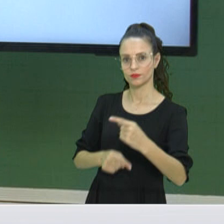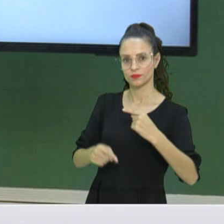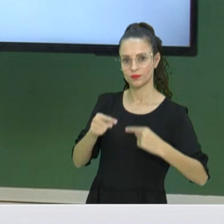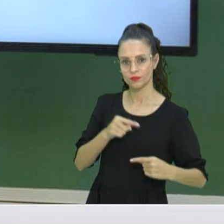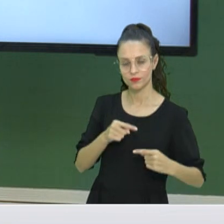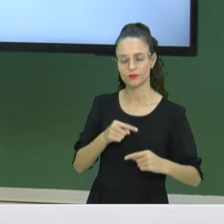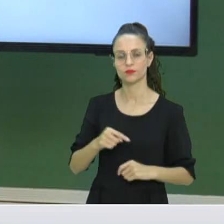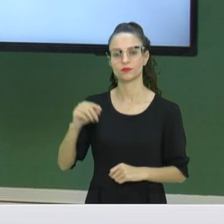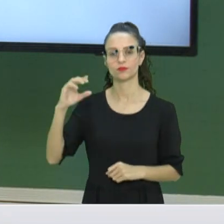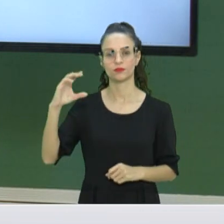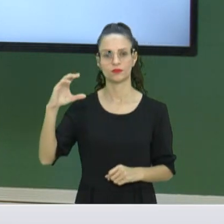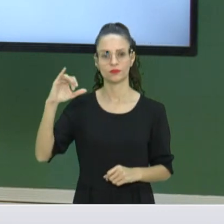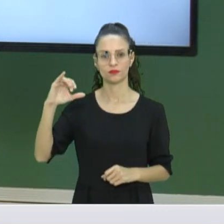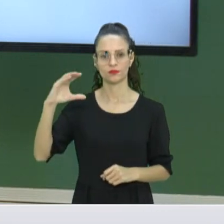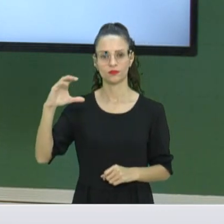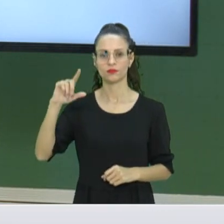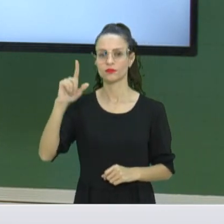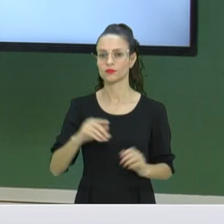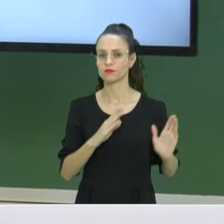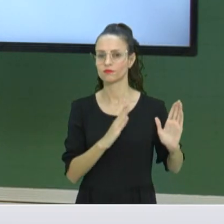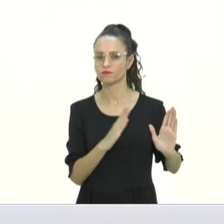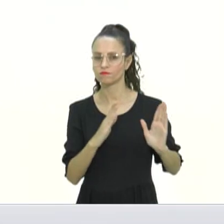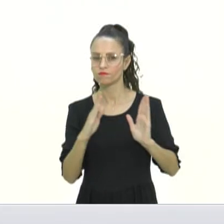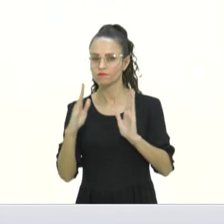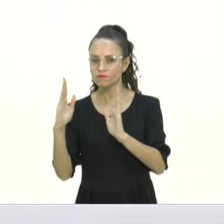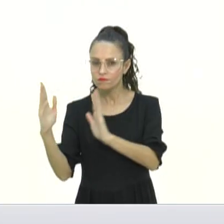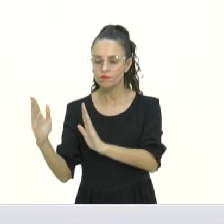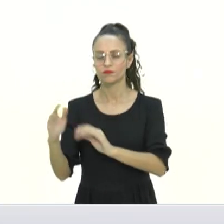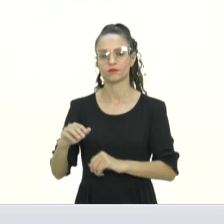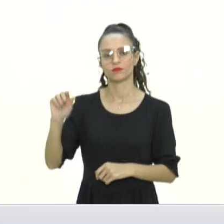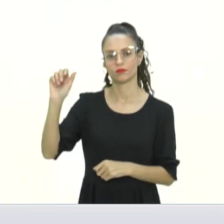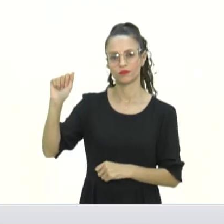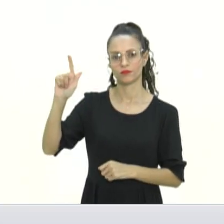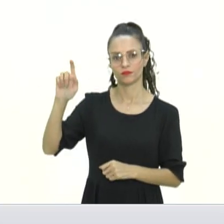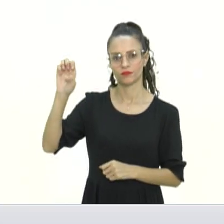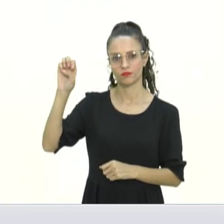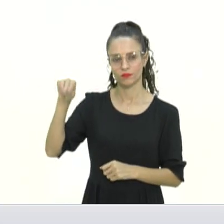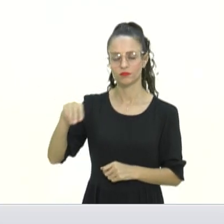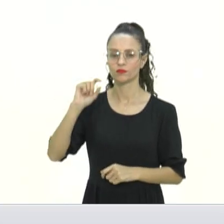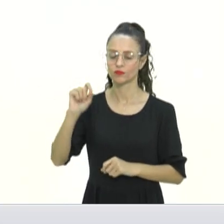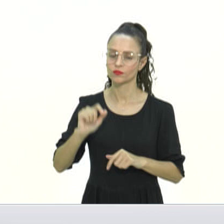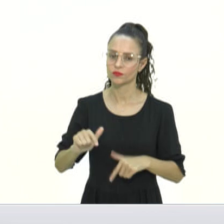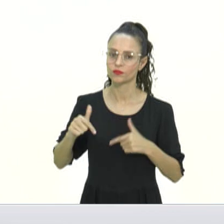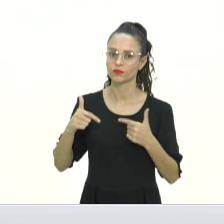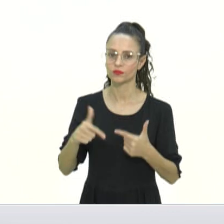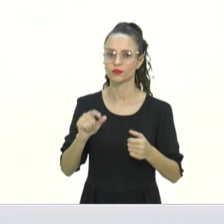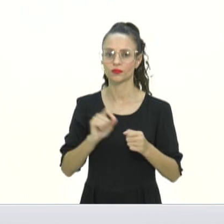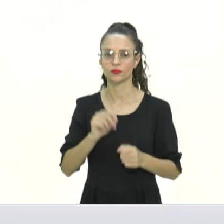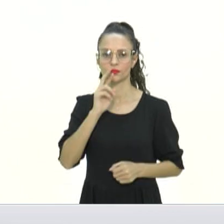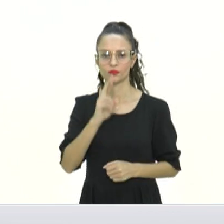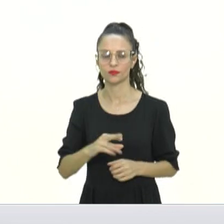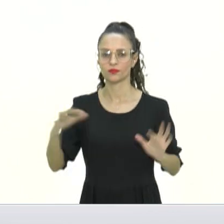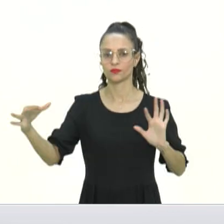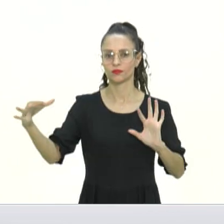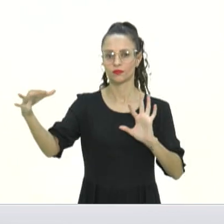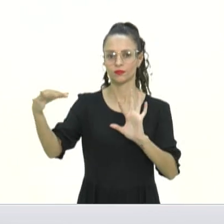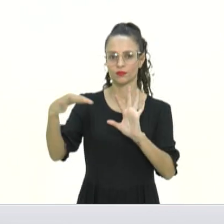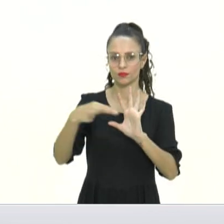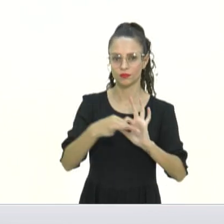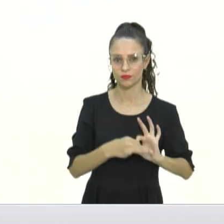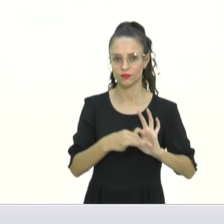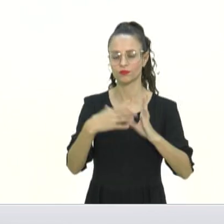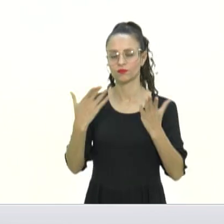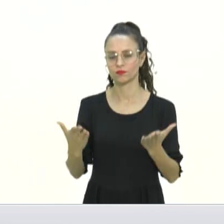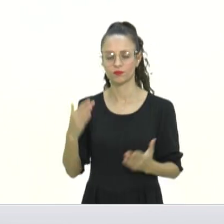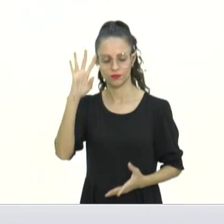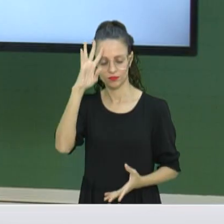Ciclo, obras que se sucedem no tempo. E agem exprime ideia de ação, resultado de união. Então vamos entender